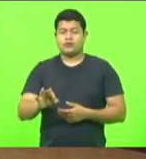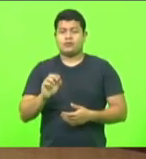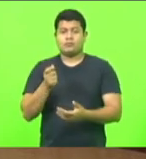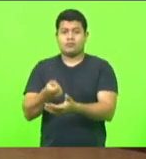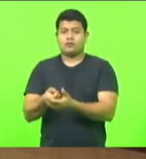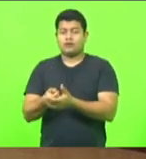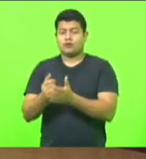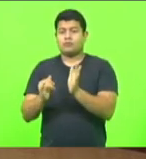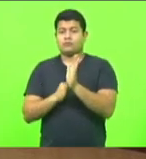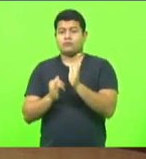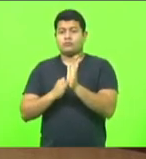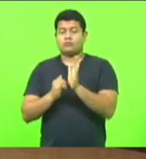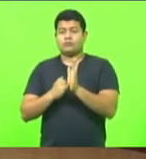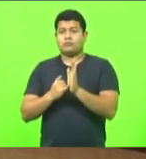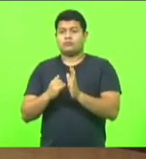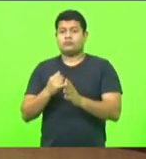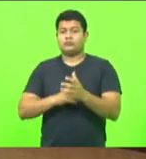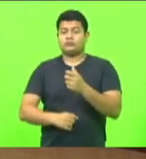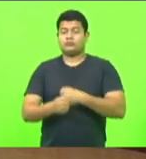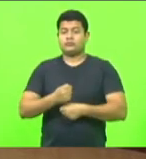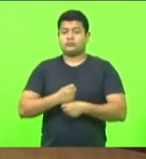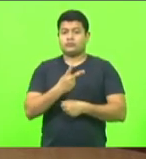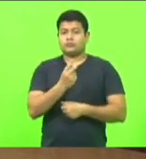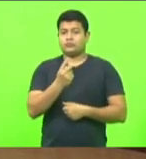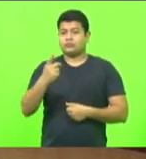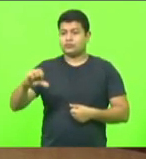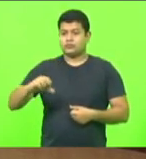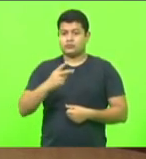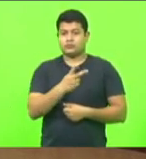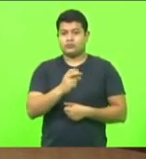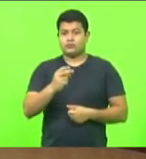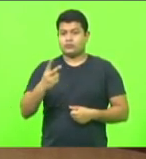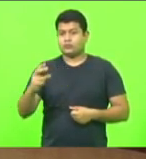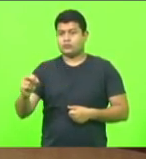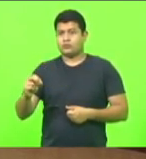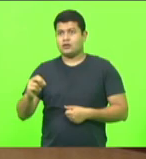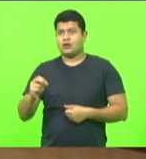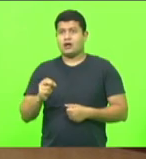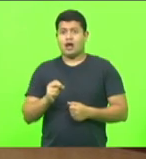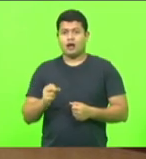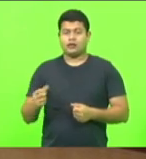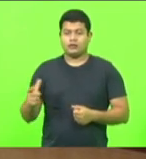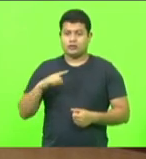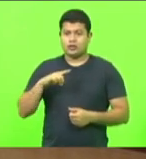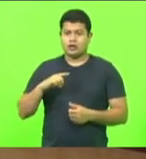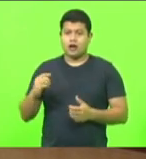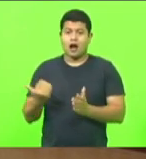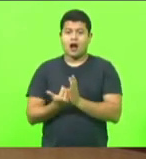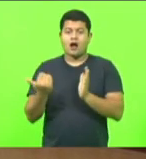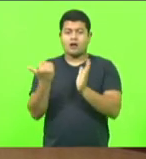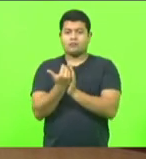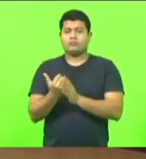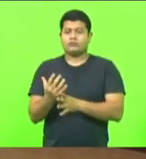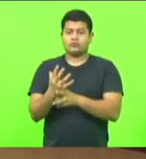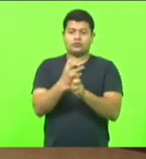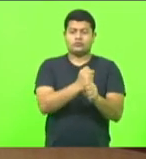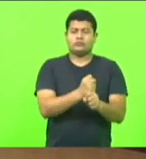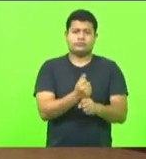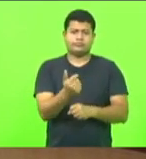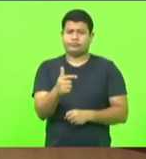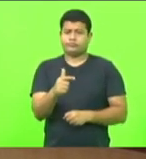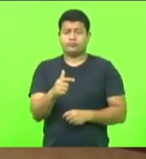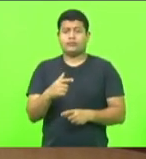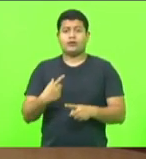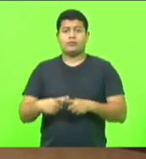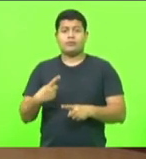educação em 2019 e 2020, concluímos que não há dinheiro novo nesta conta. Tal descumprimento só não ocorreu em 2021